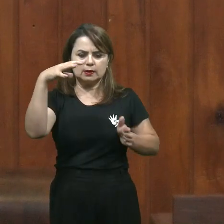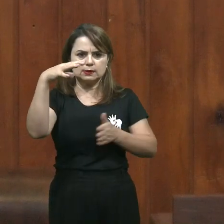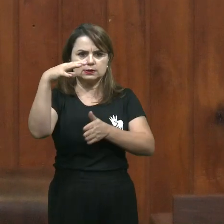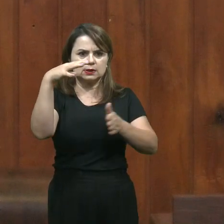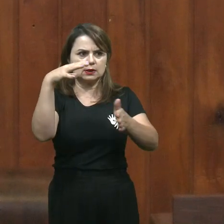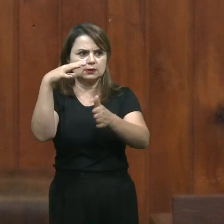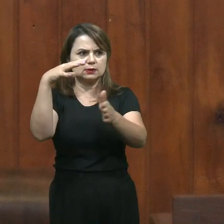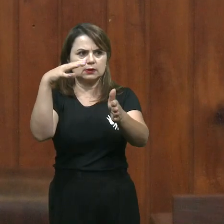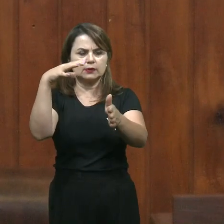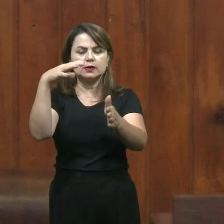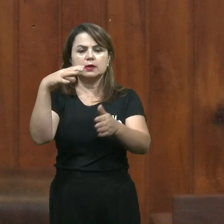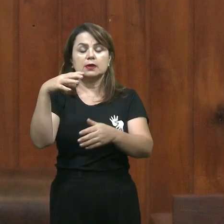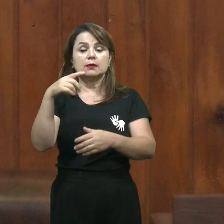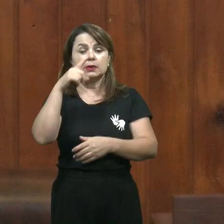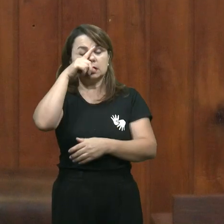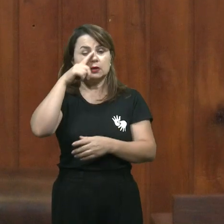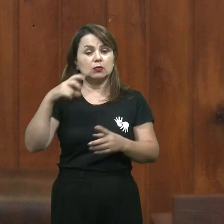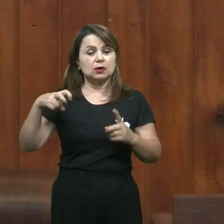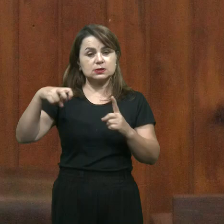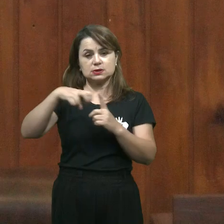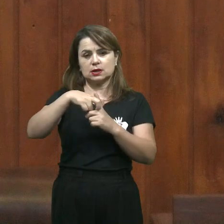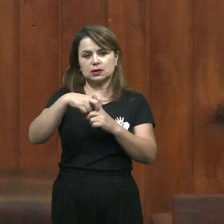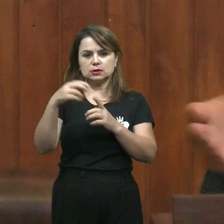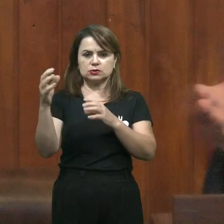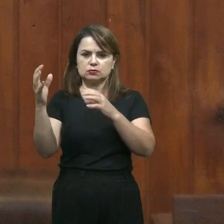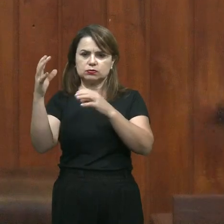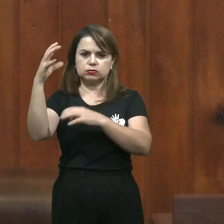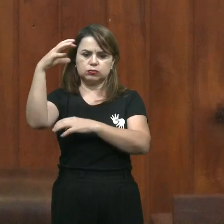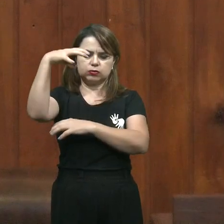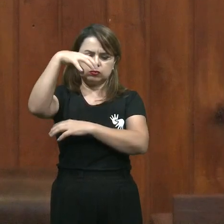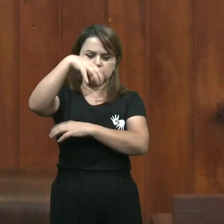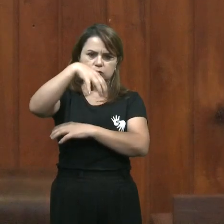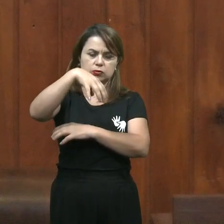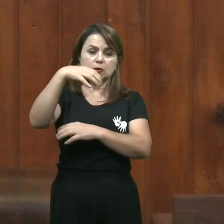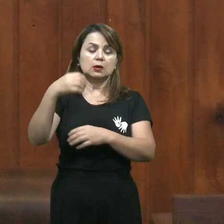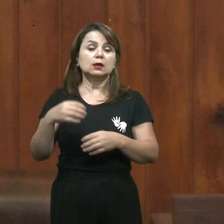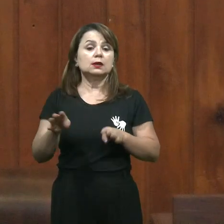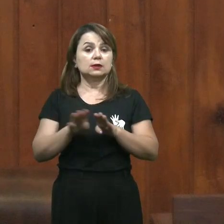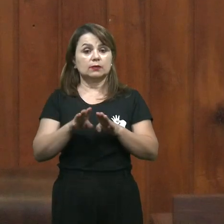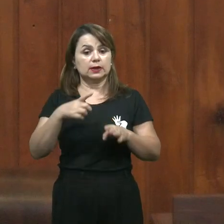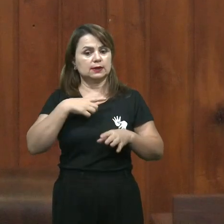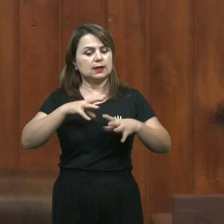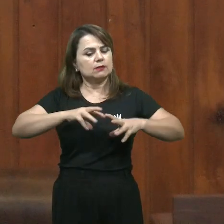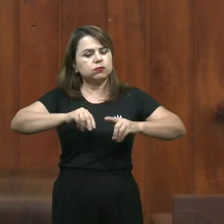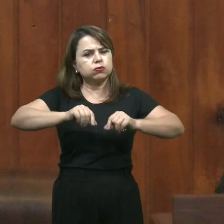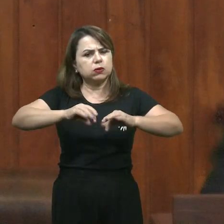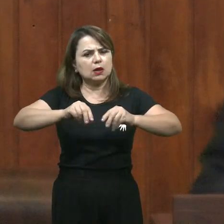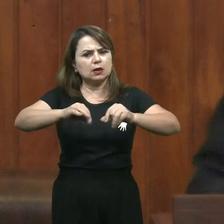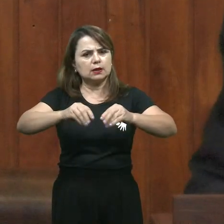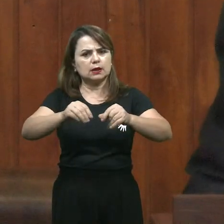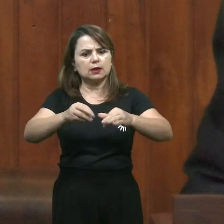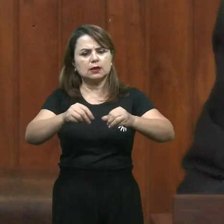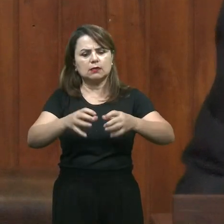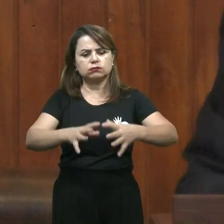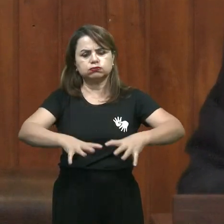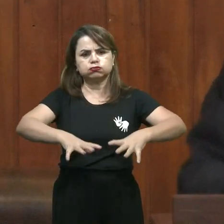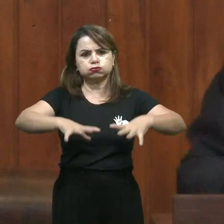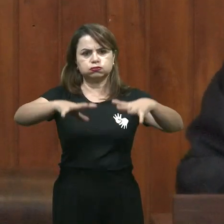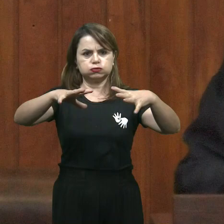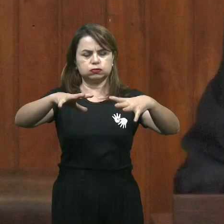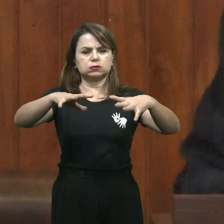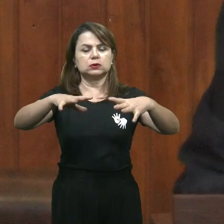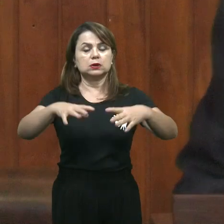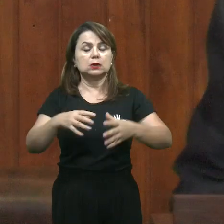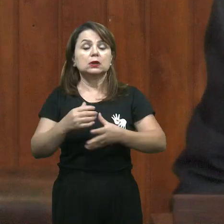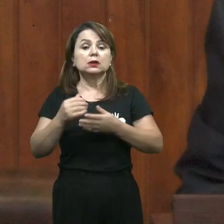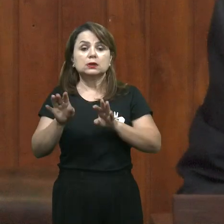estrada e que, na época da seca, tem o areião, na época das águas tem aí o problema de lama, Júlio Moraes sabe